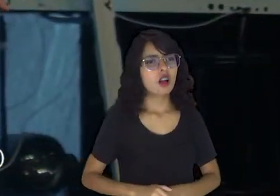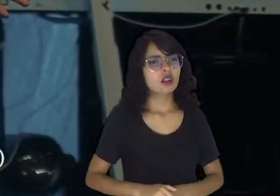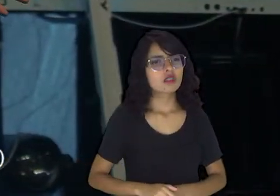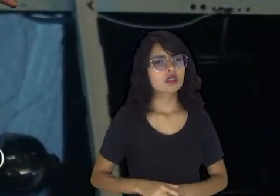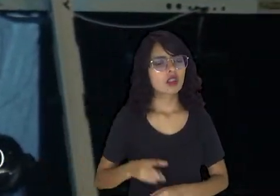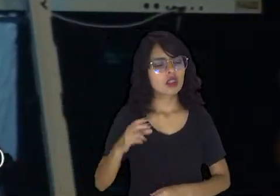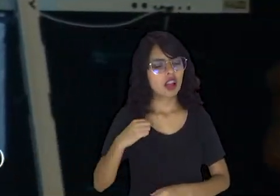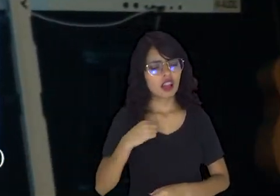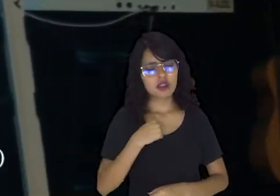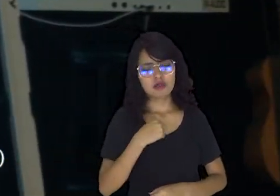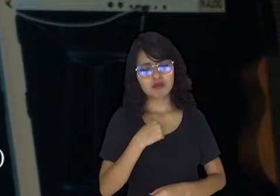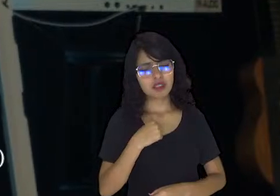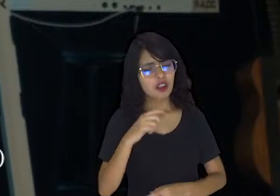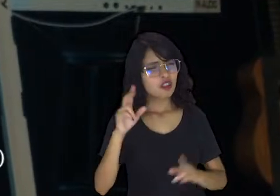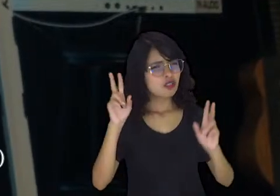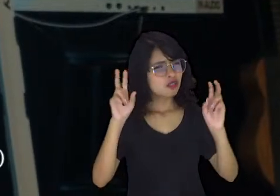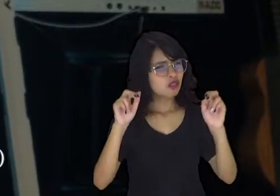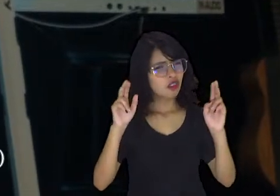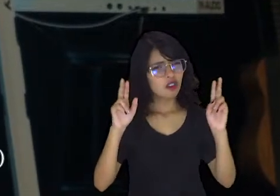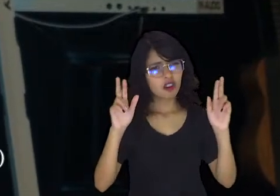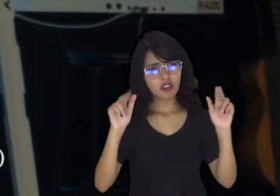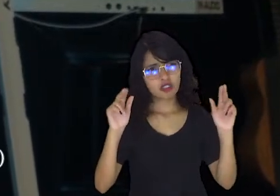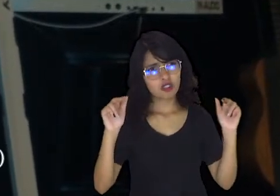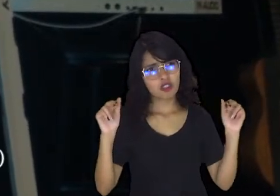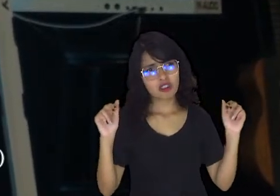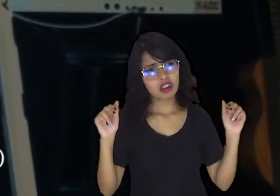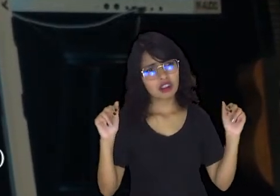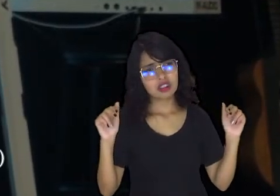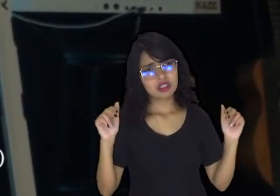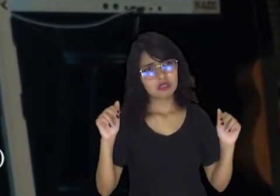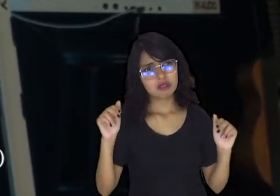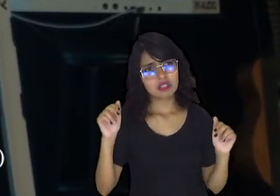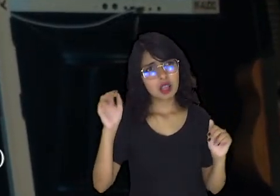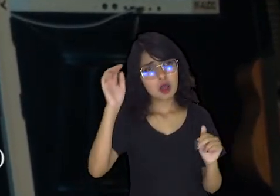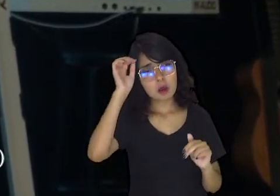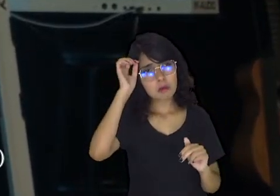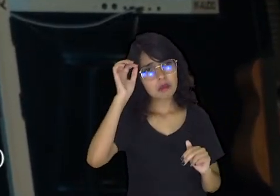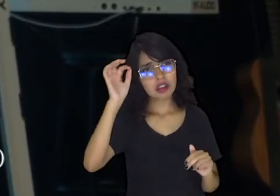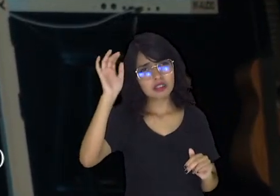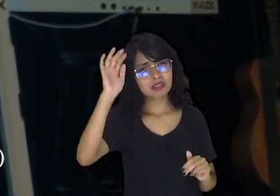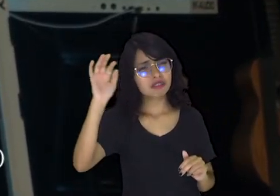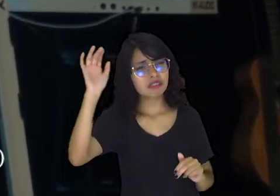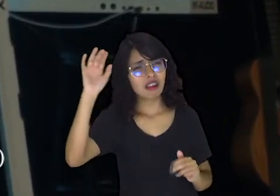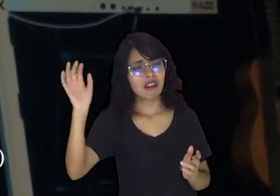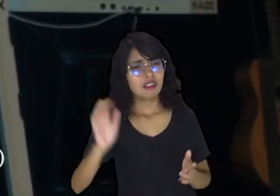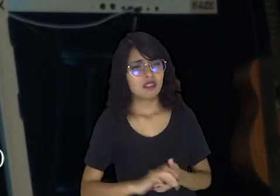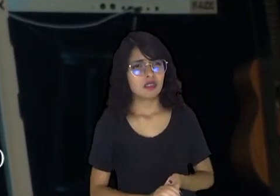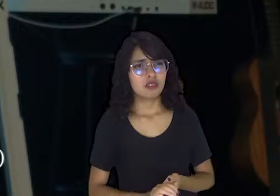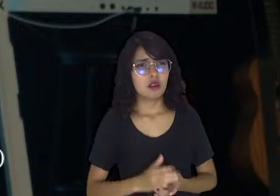esse, não estando num sábado num campo de futebol.